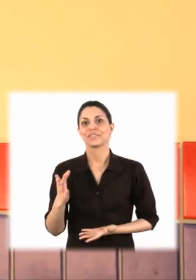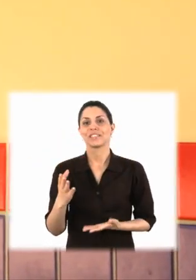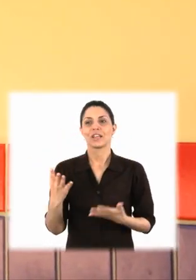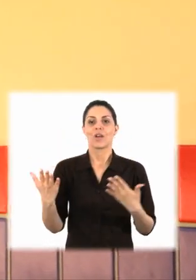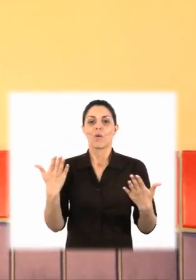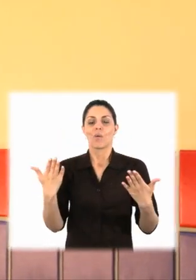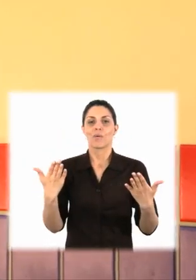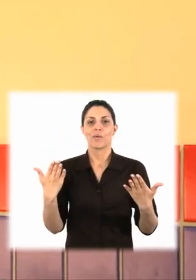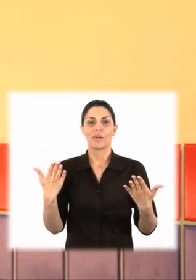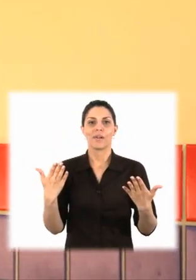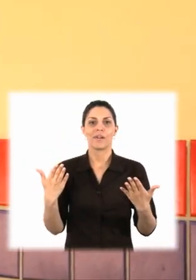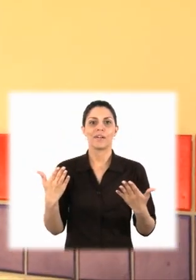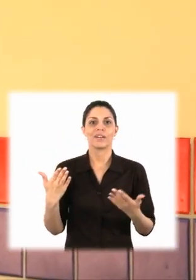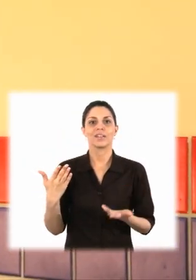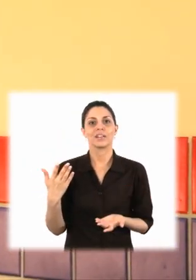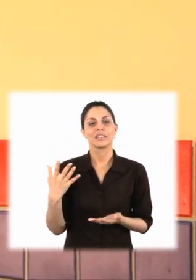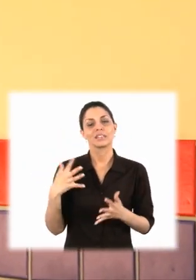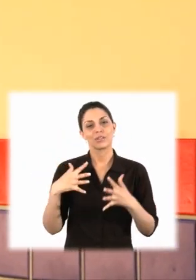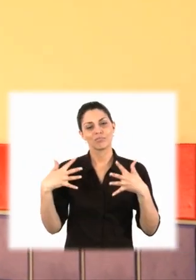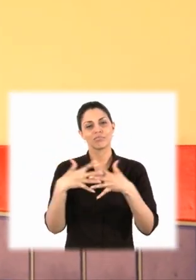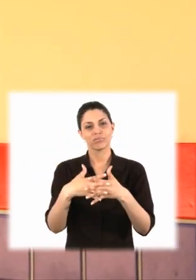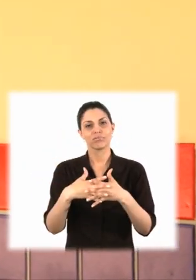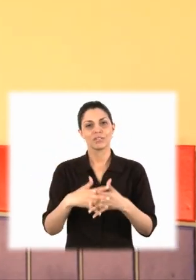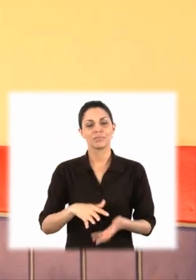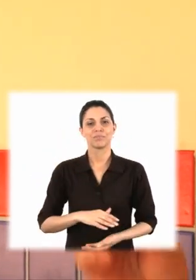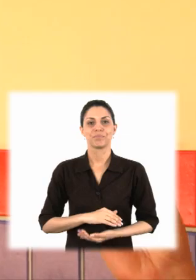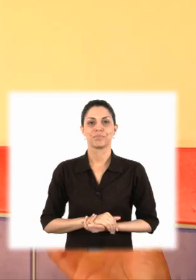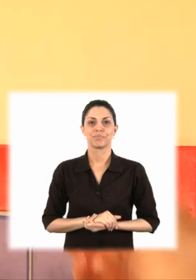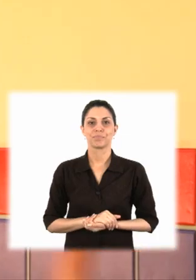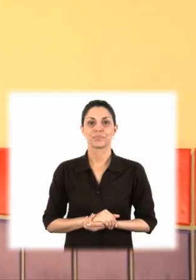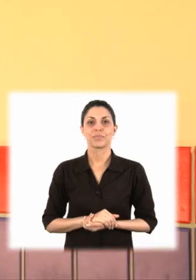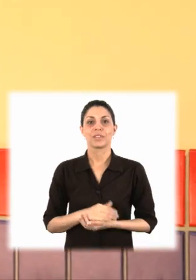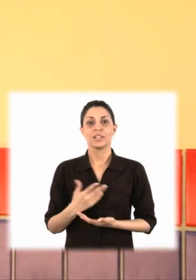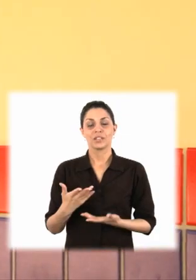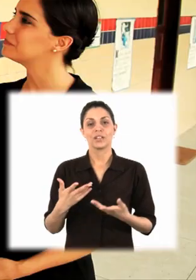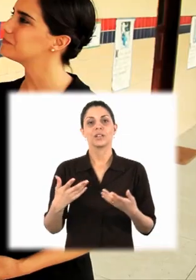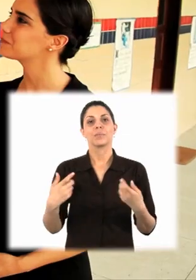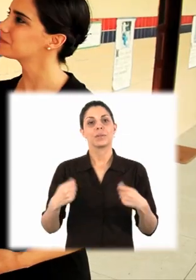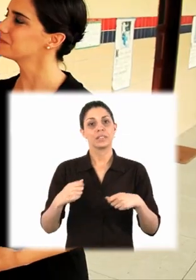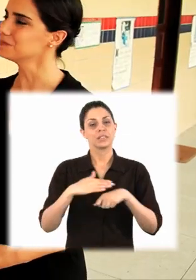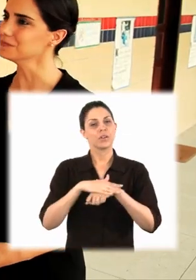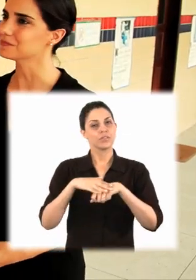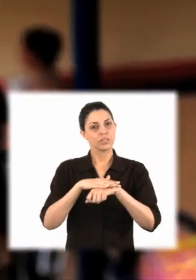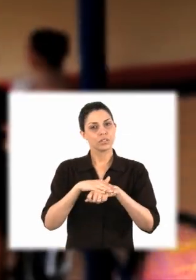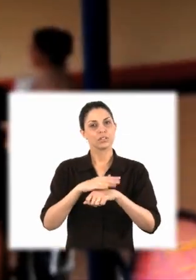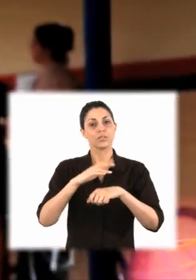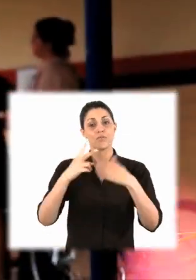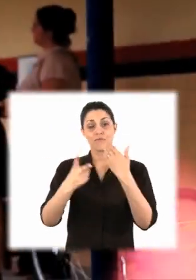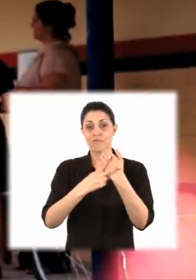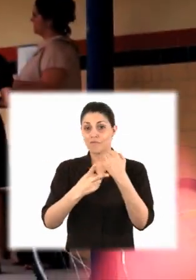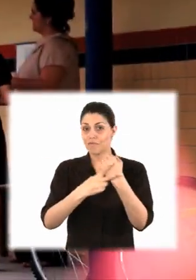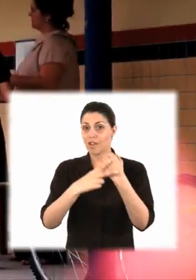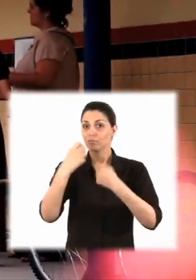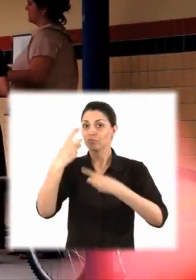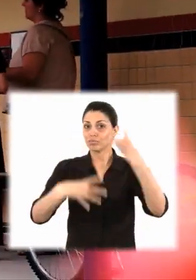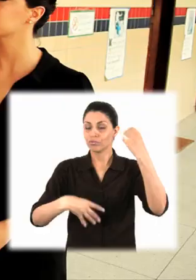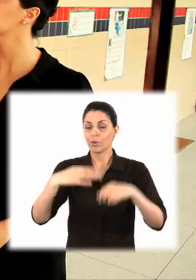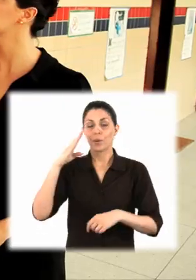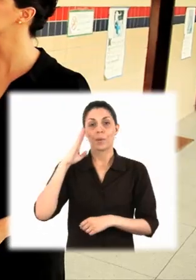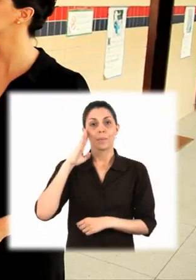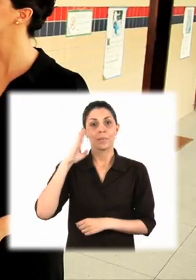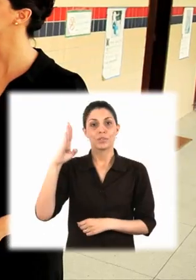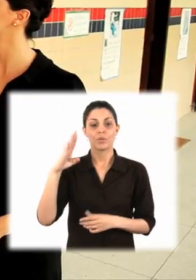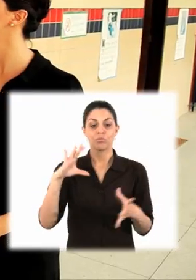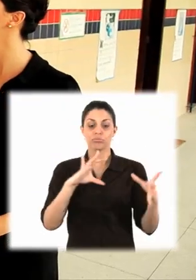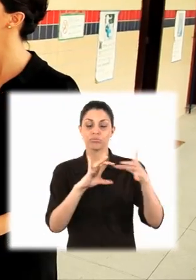verbo que a gente vai tirar dali, tudo, e deixa muita dúvida às vezes. A gente vai poder conversar bastante sobre verbos, principalmente a relação dos verbos